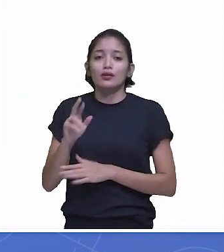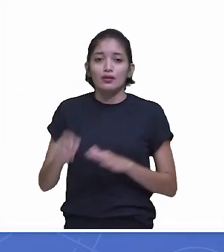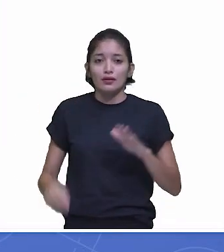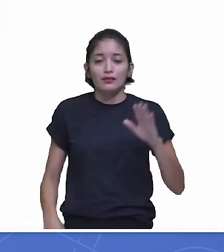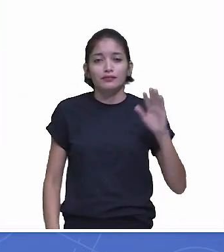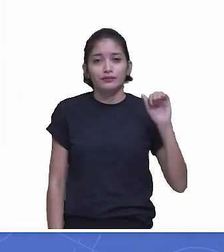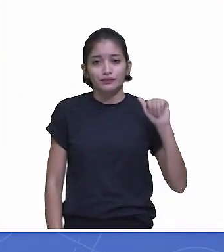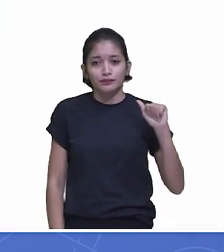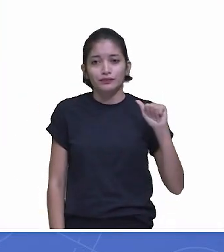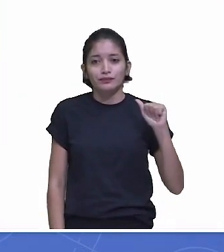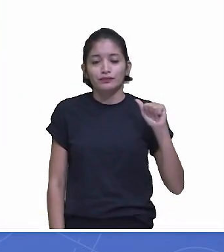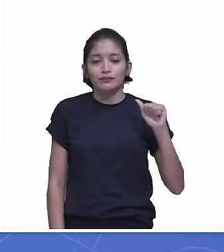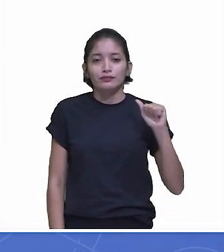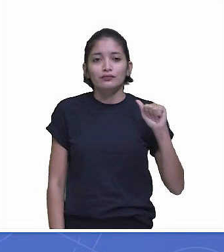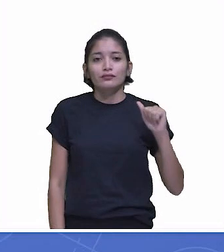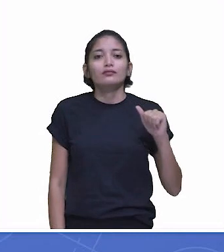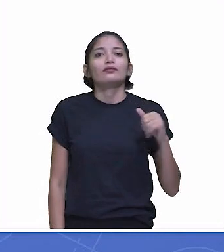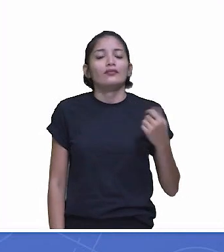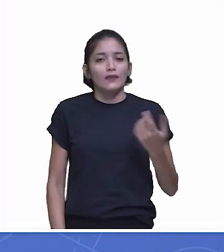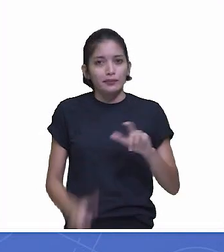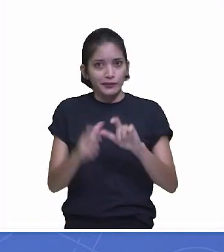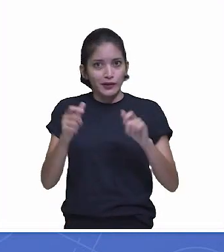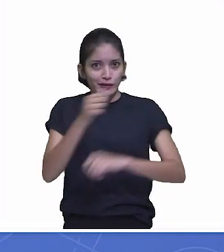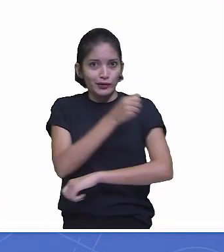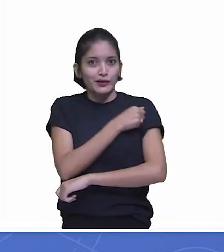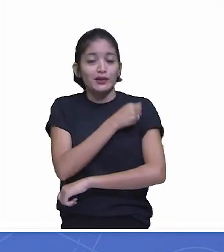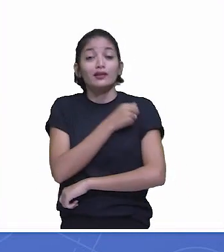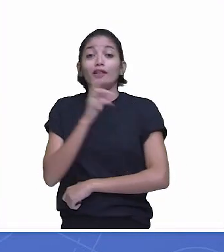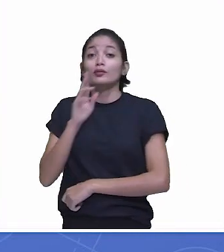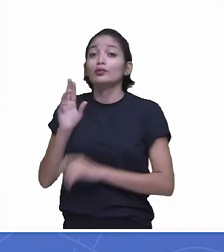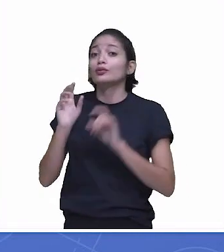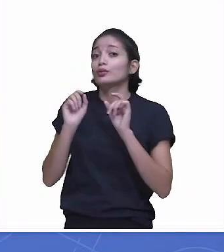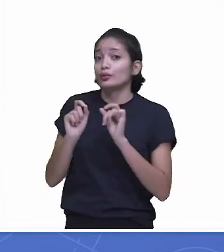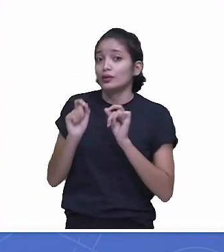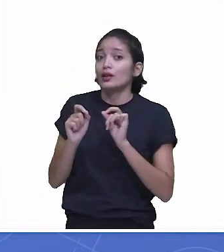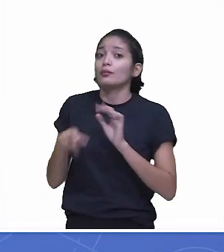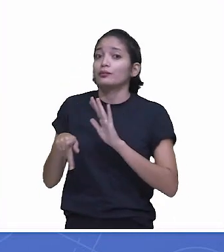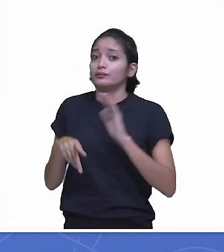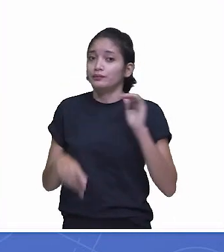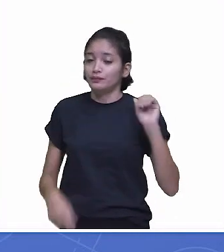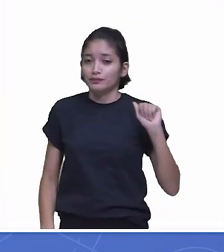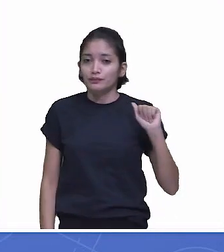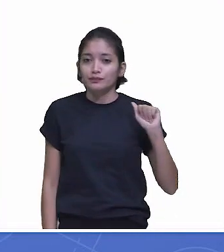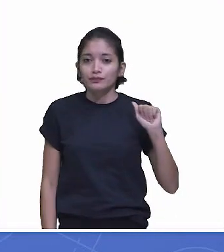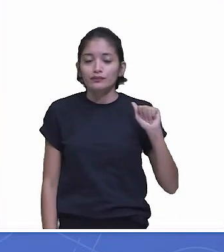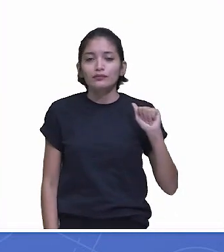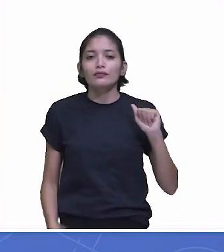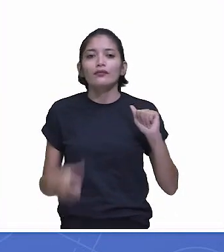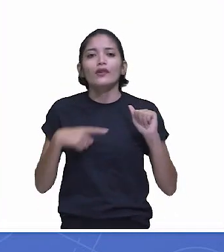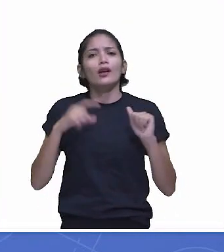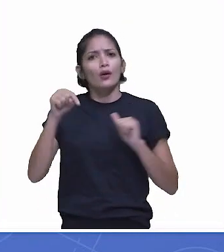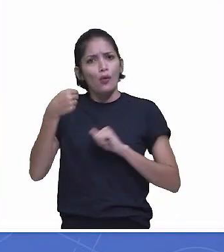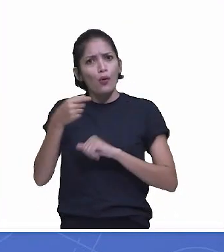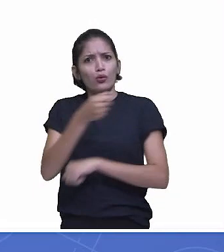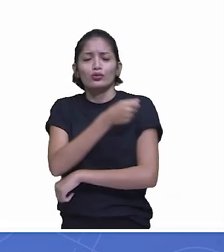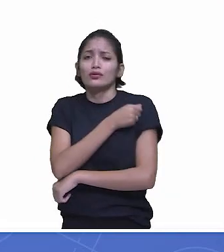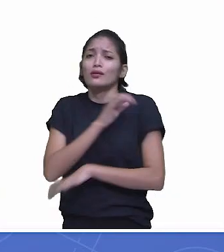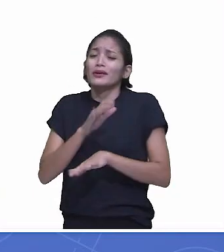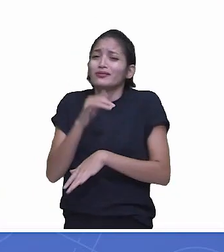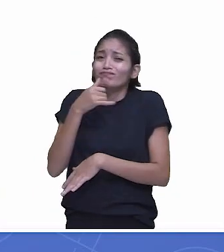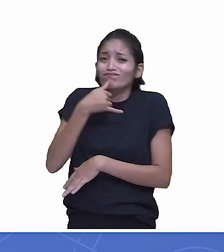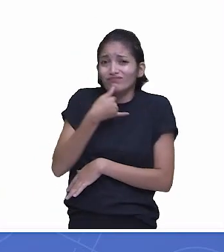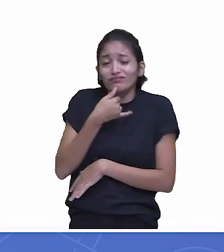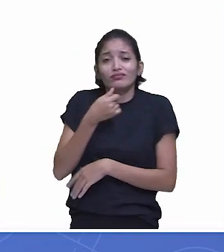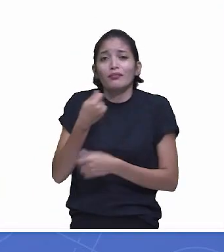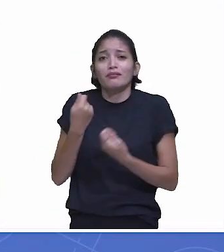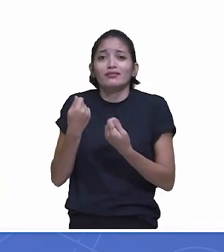letra A. Bom, os nossos alunos que interagiram afirmaram que é a letra A. Temos outras interações, gente, infelizmente não tem como ler o